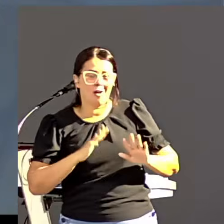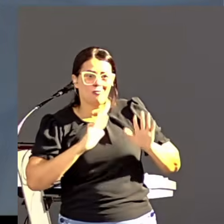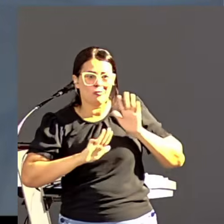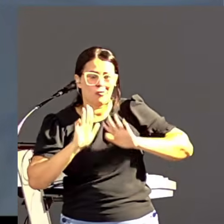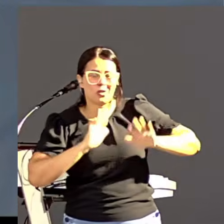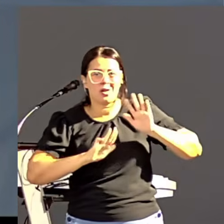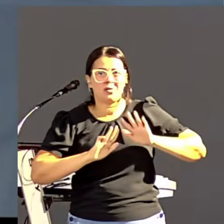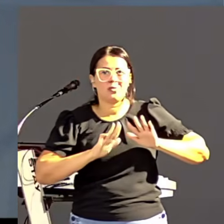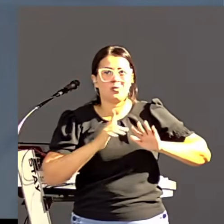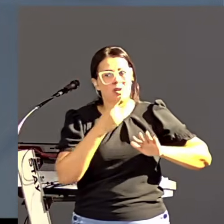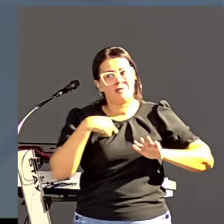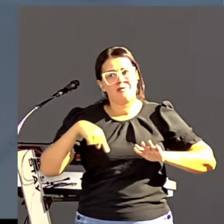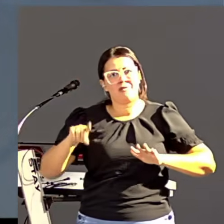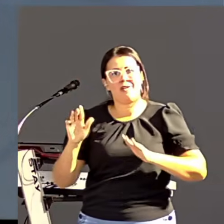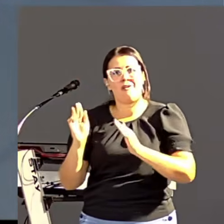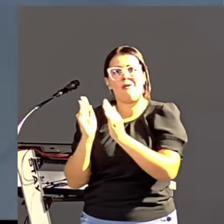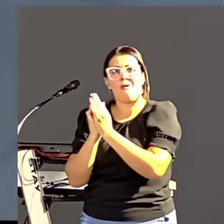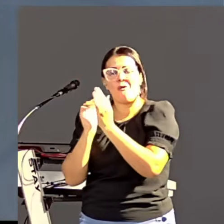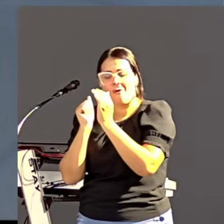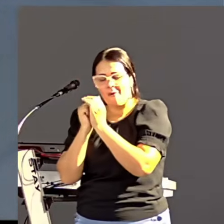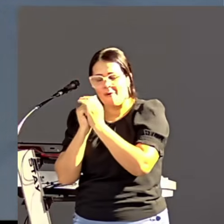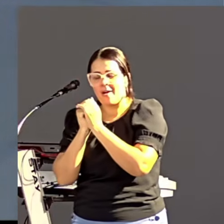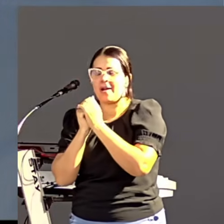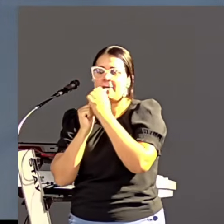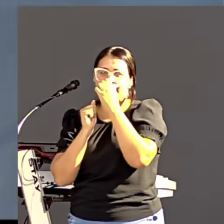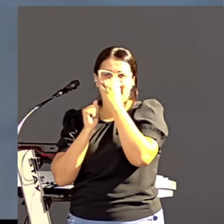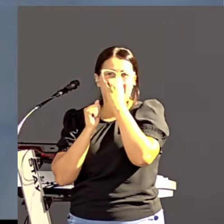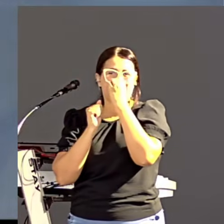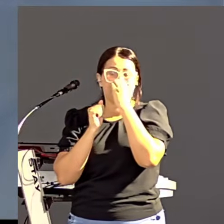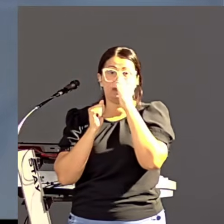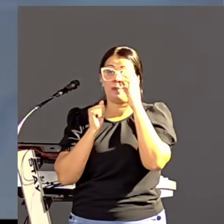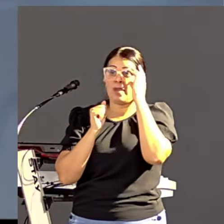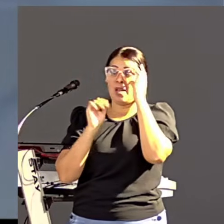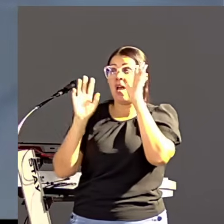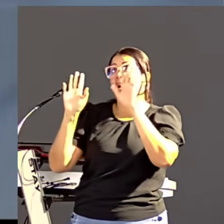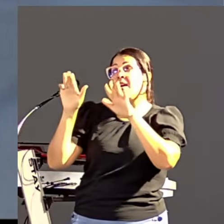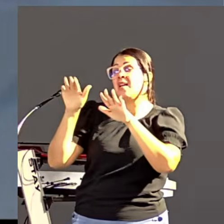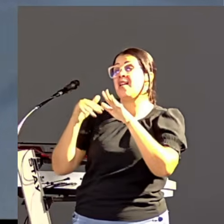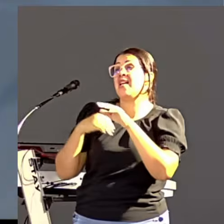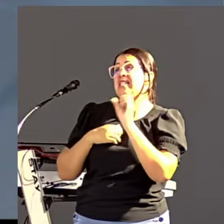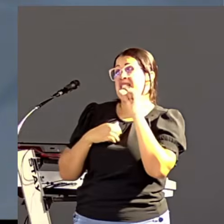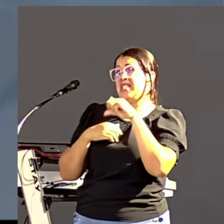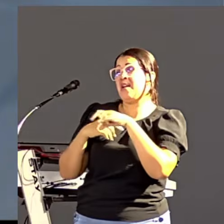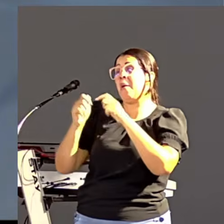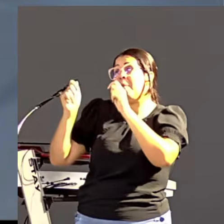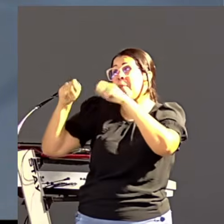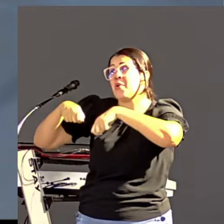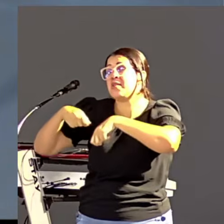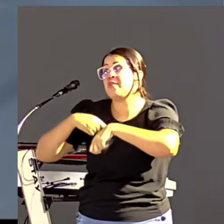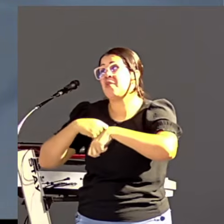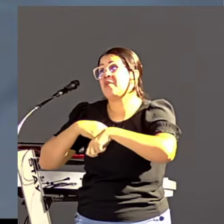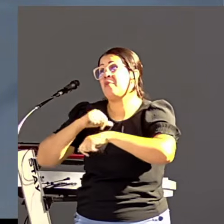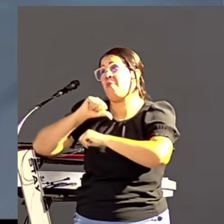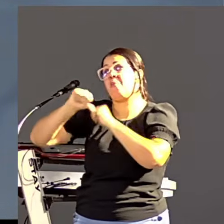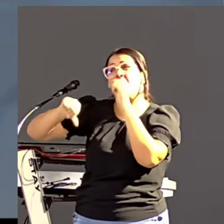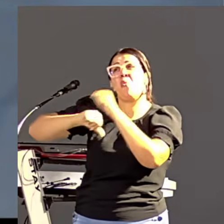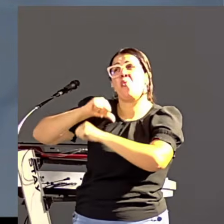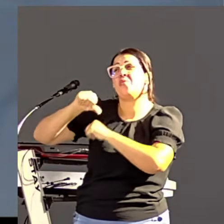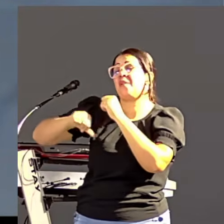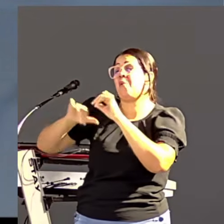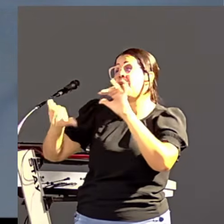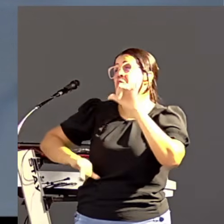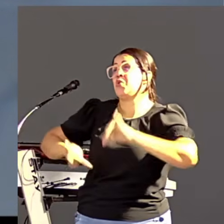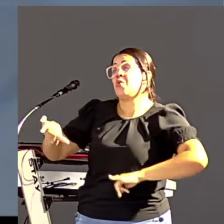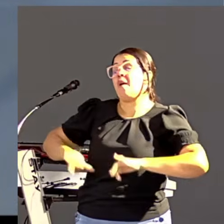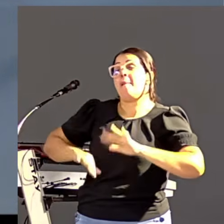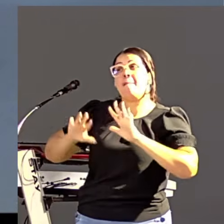aquele momento em que ele fala com o Pai, né? Se fosse possível, passasse dele o cálice, mas contudo fosse